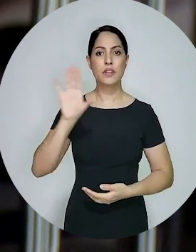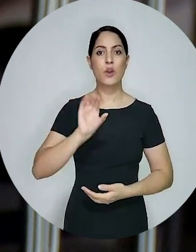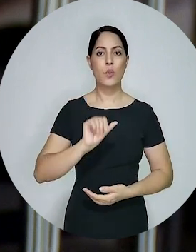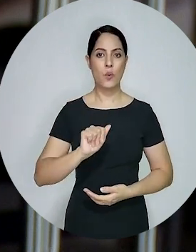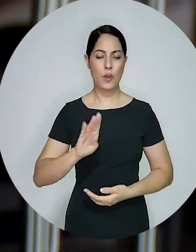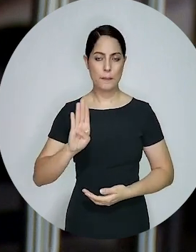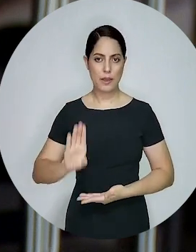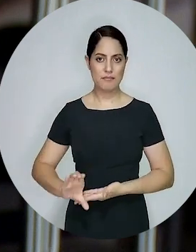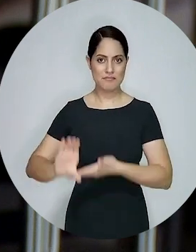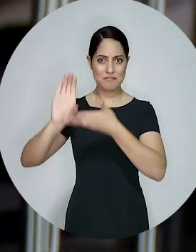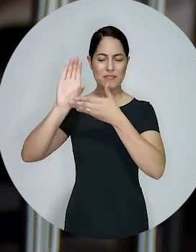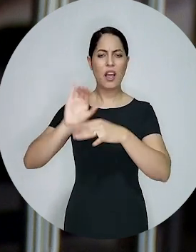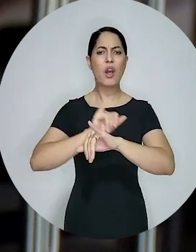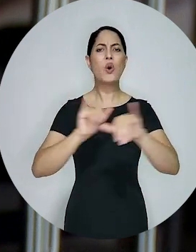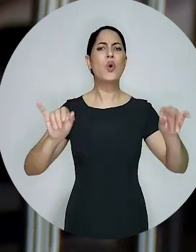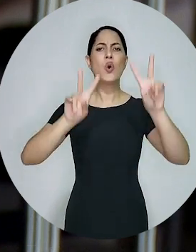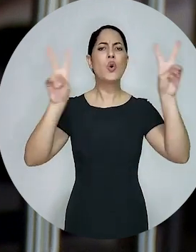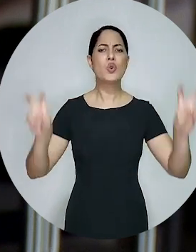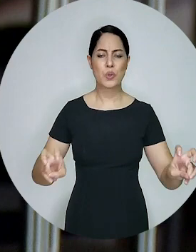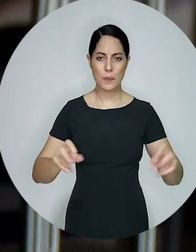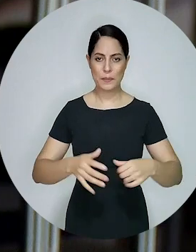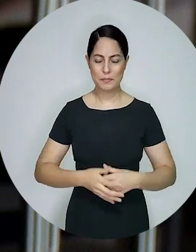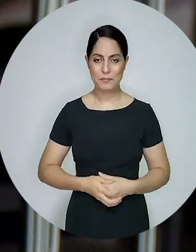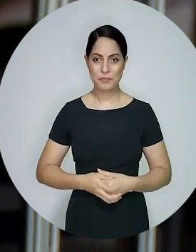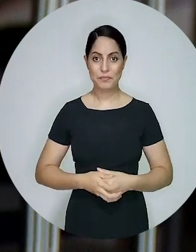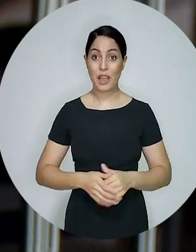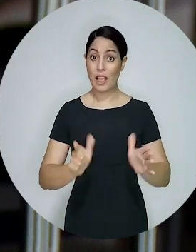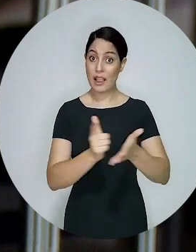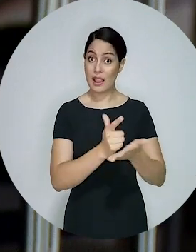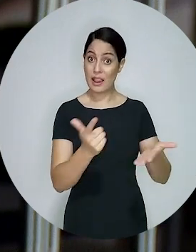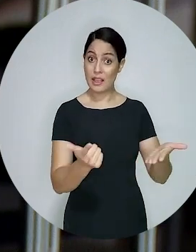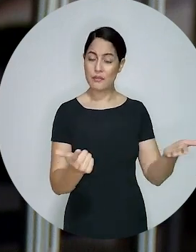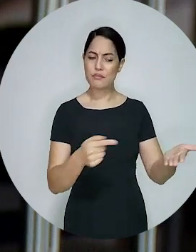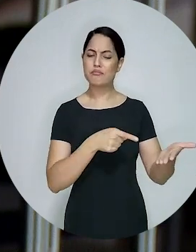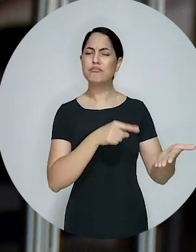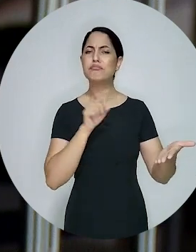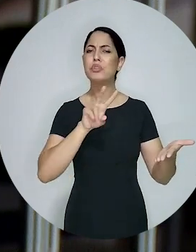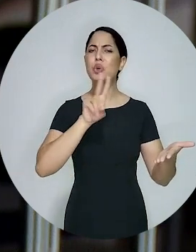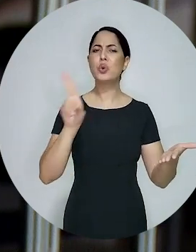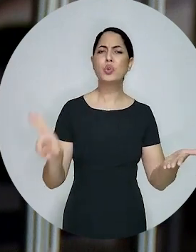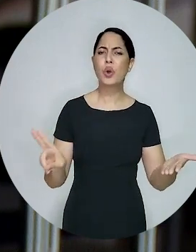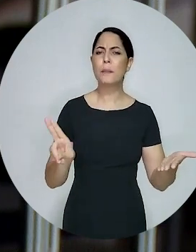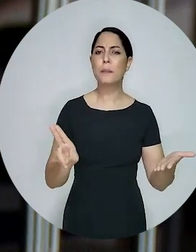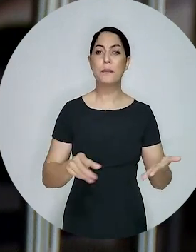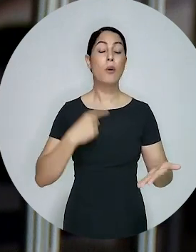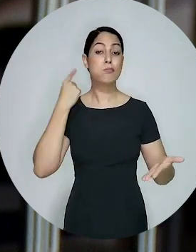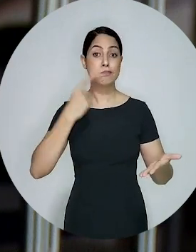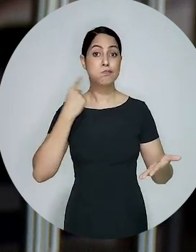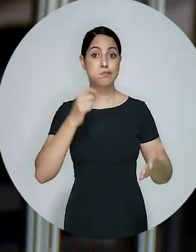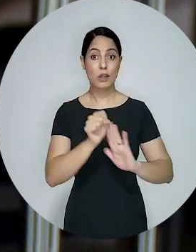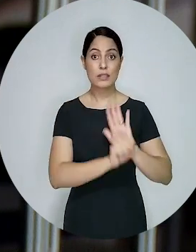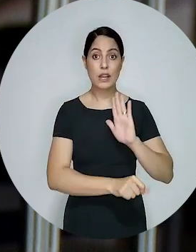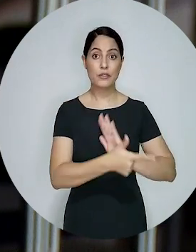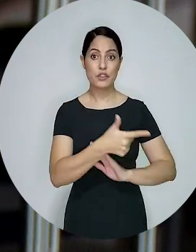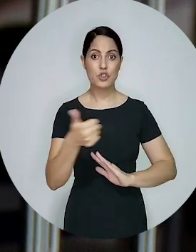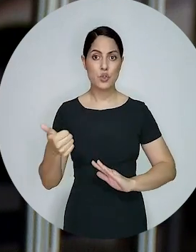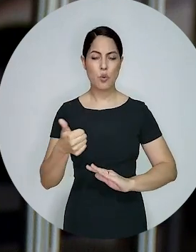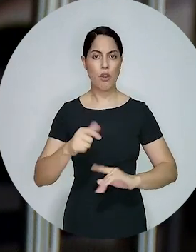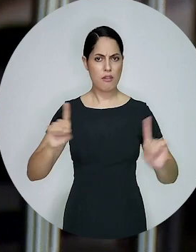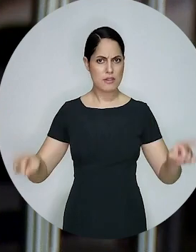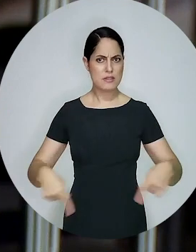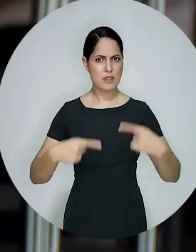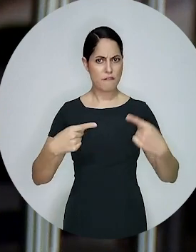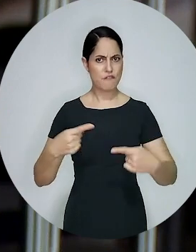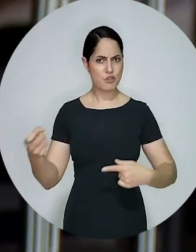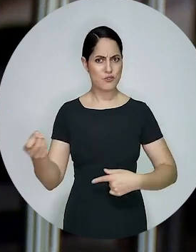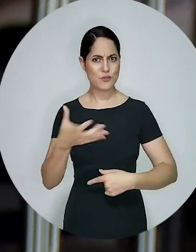Advogados do Brasil lançou na última semana o livro digital intitulado O Advogado do Século XXI, Os Novos Desafios